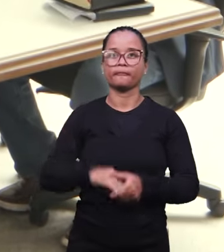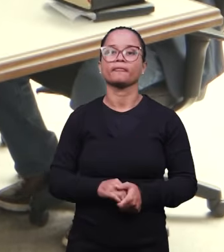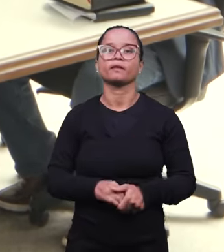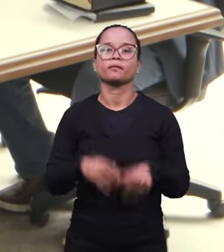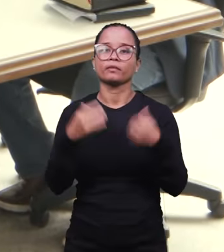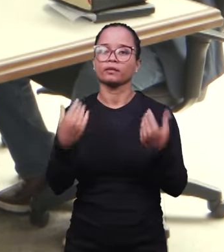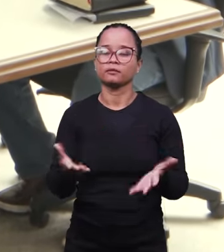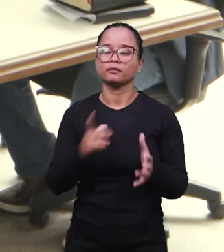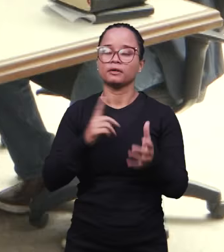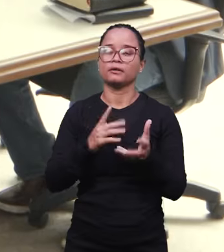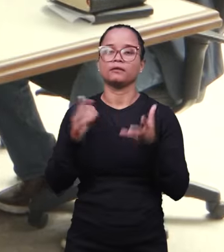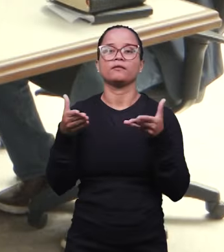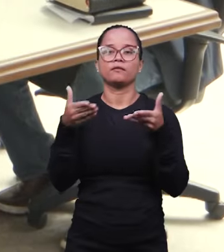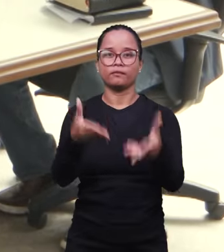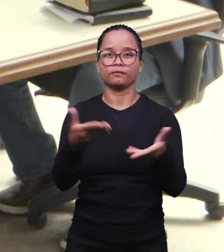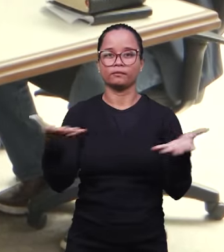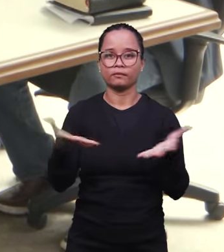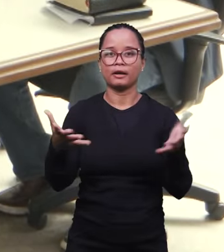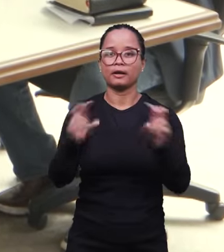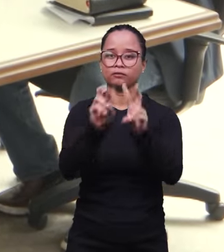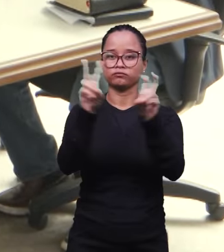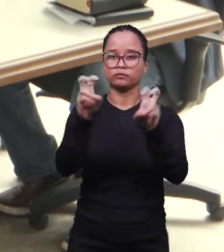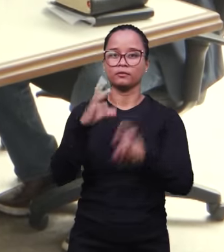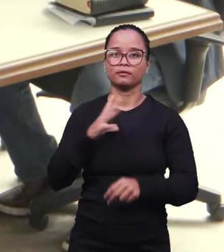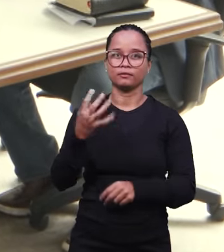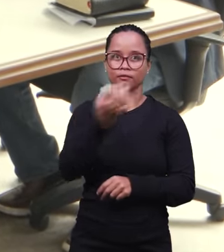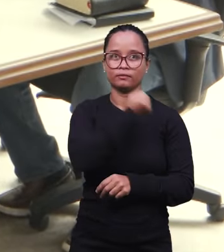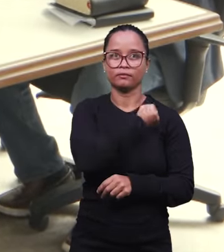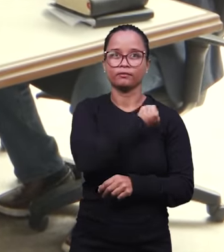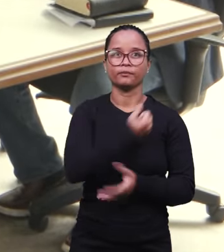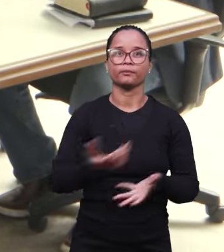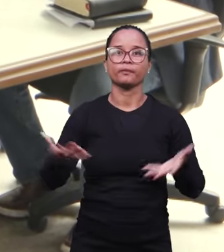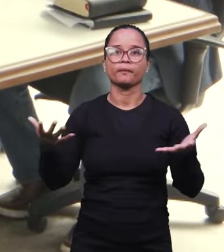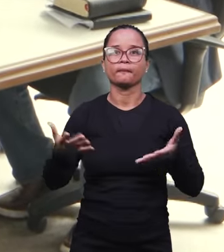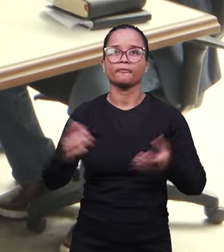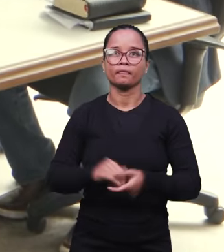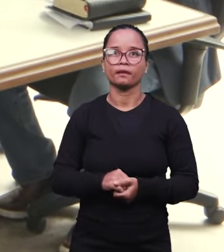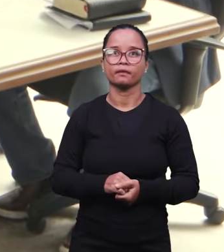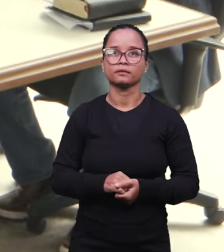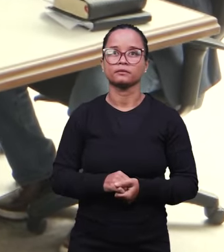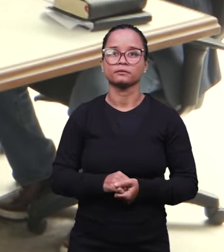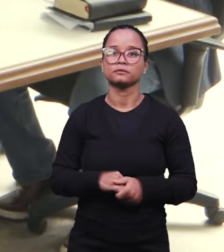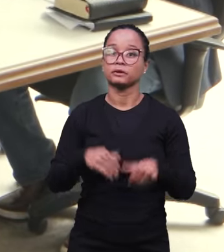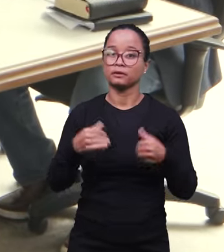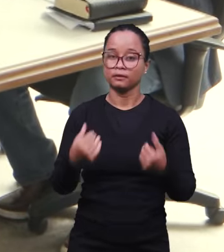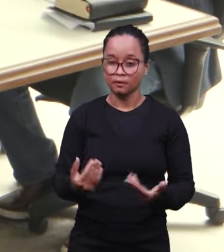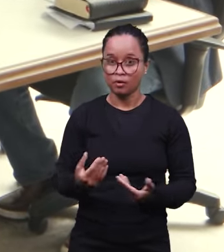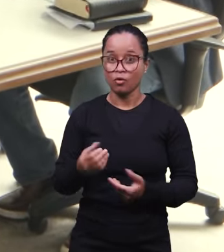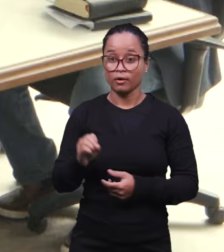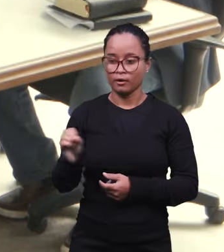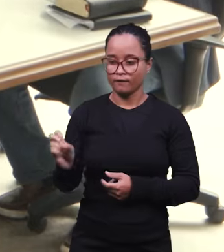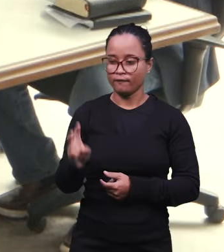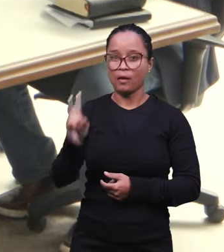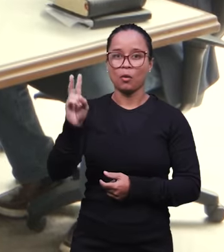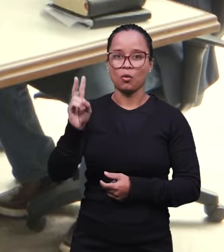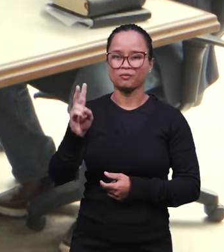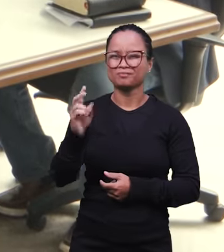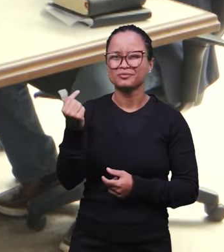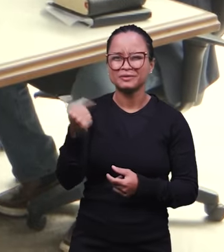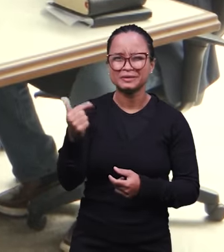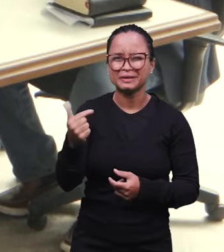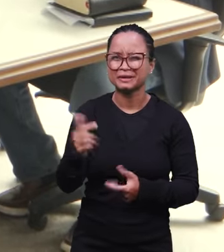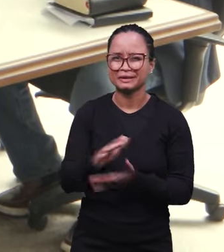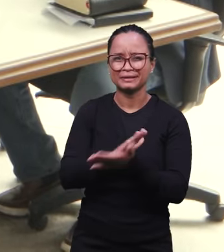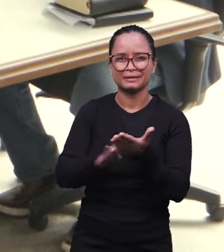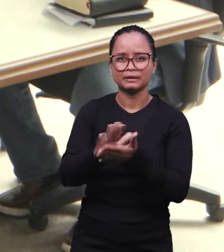respostas a respeito do enfoque que será dado ao assunto salvação para hoje, ou seja, aquele que não tem nenhum valor no aspecto da